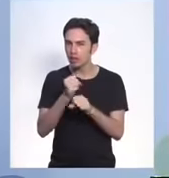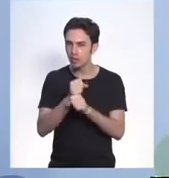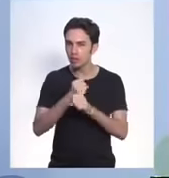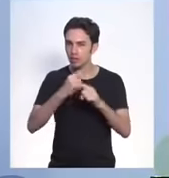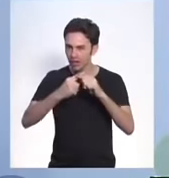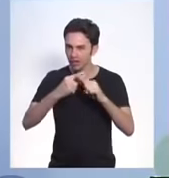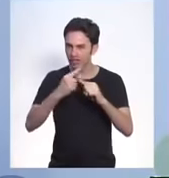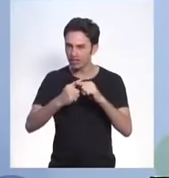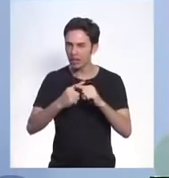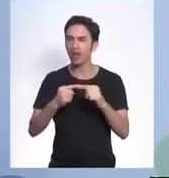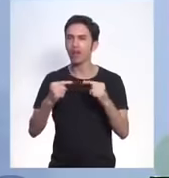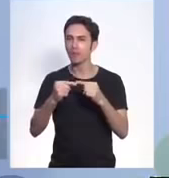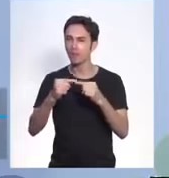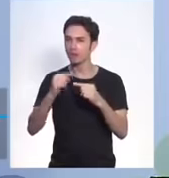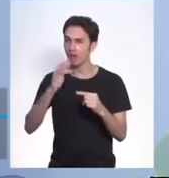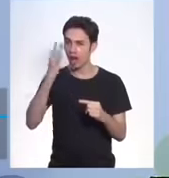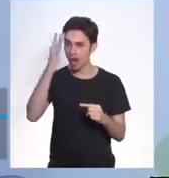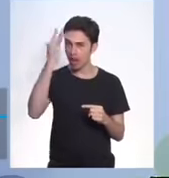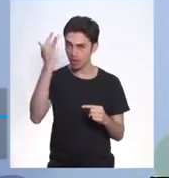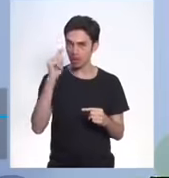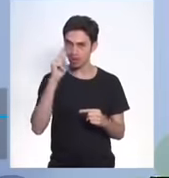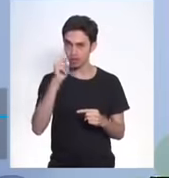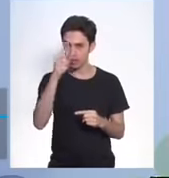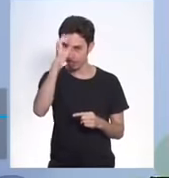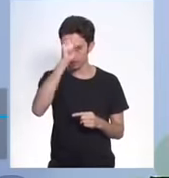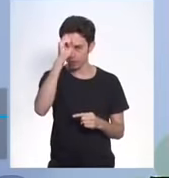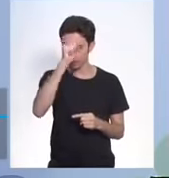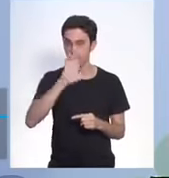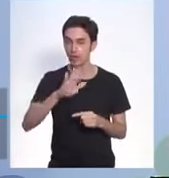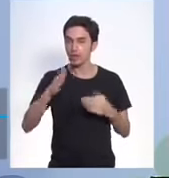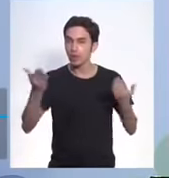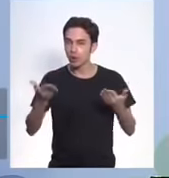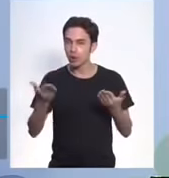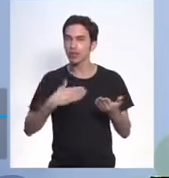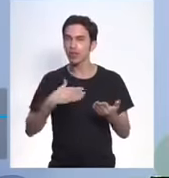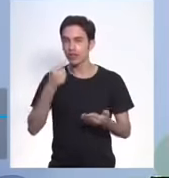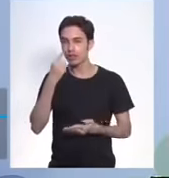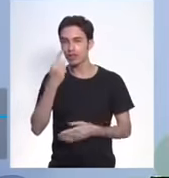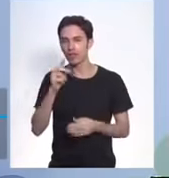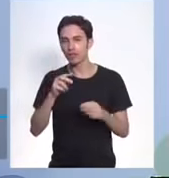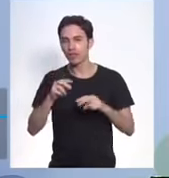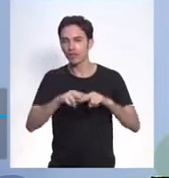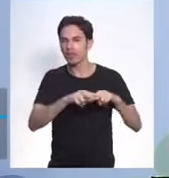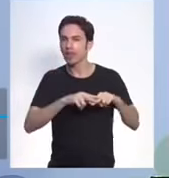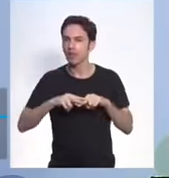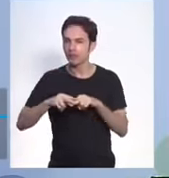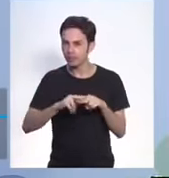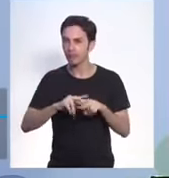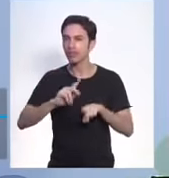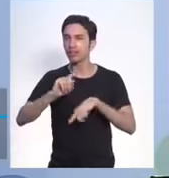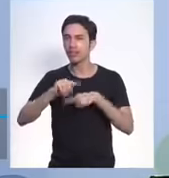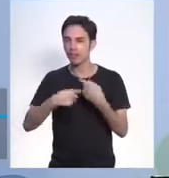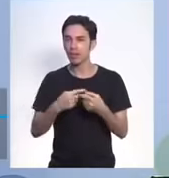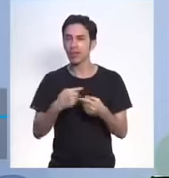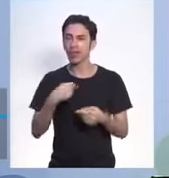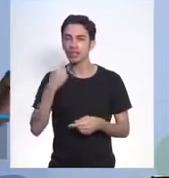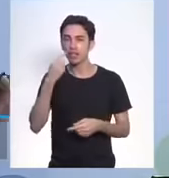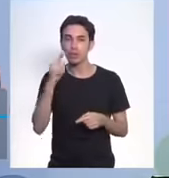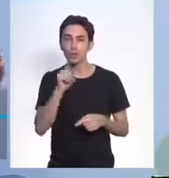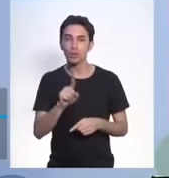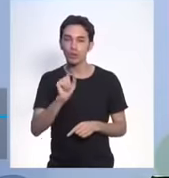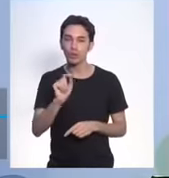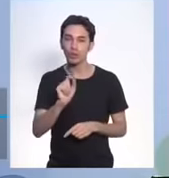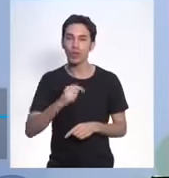essa parte pouquinho aí mais simples mas com um pouquinho de aprofundamento como você já viram né que a questão da movimentação